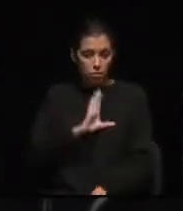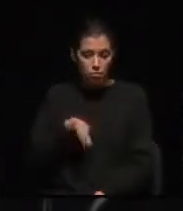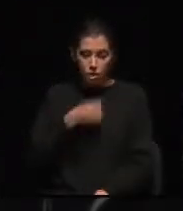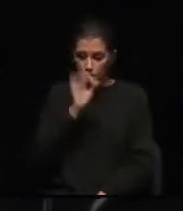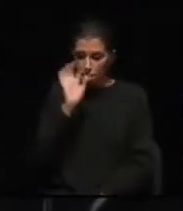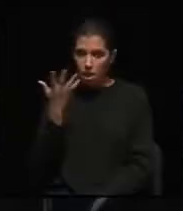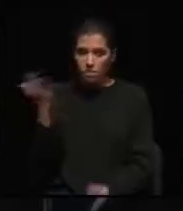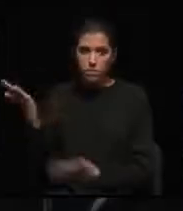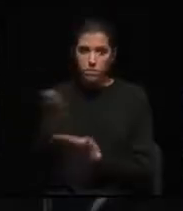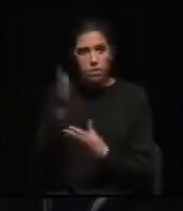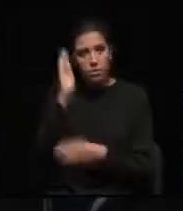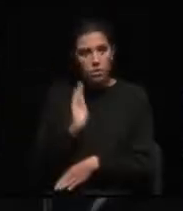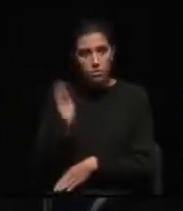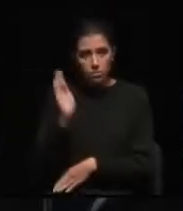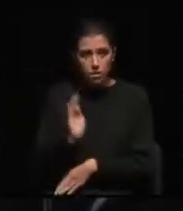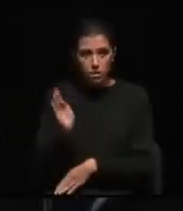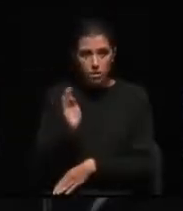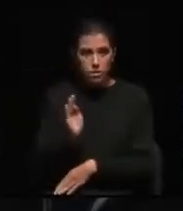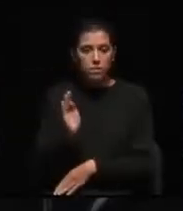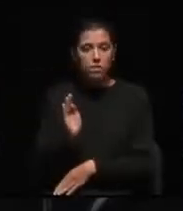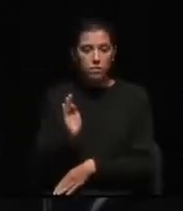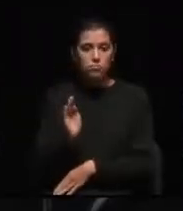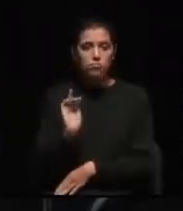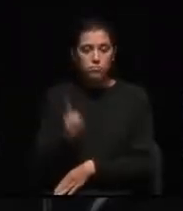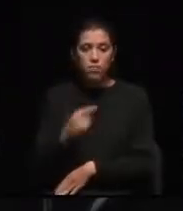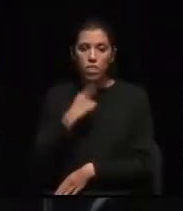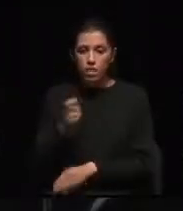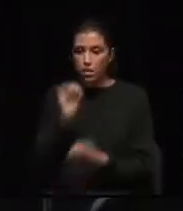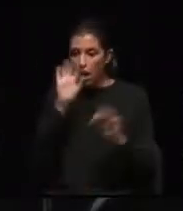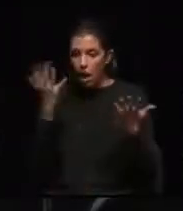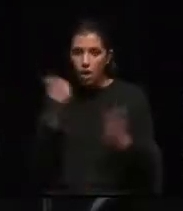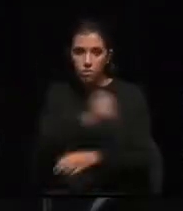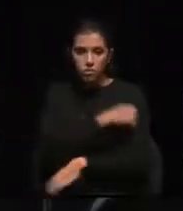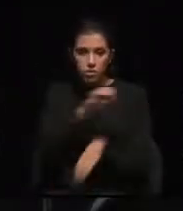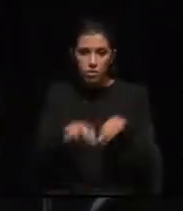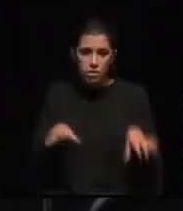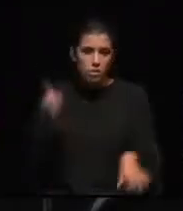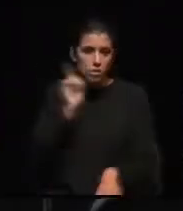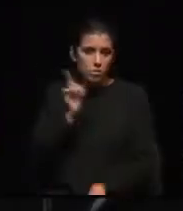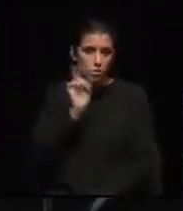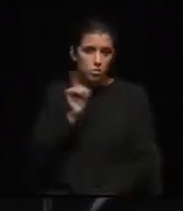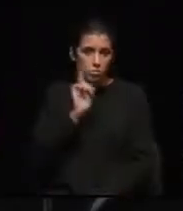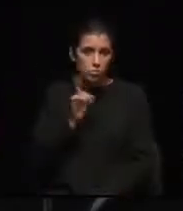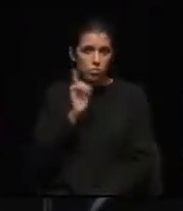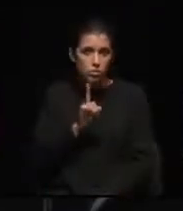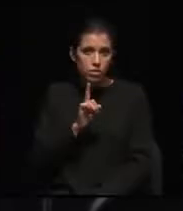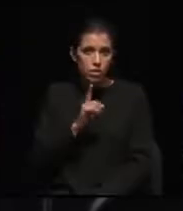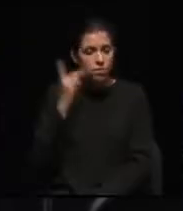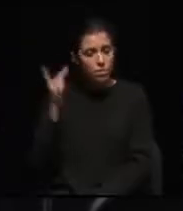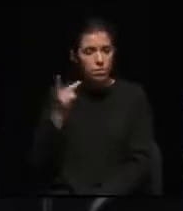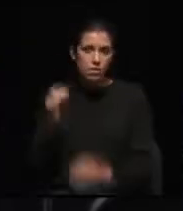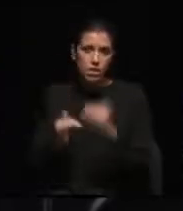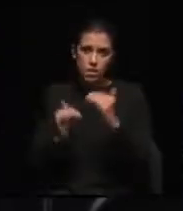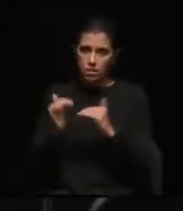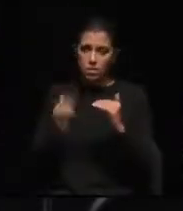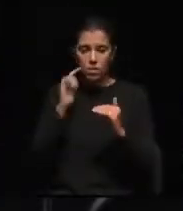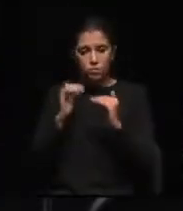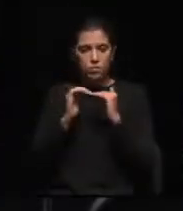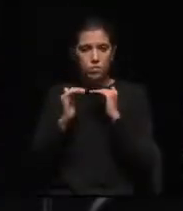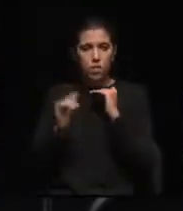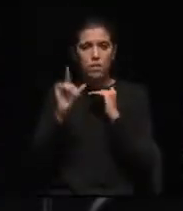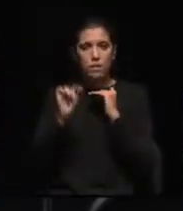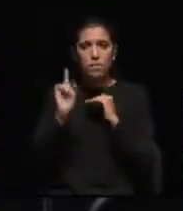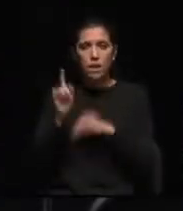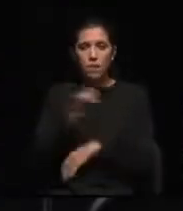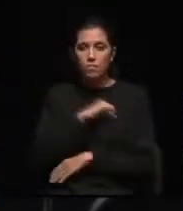uma recomendação com vista a reafirmar que as árvores em meio urbano são imprescindíveis para uma vivência equilibrada e sustentável e são